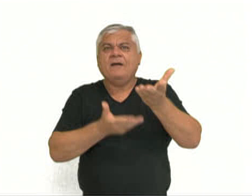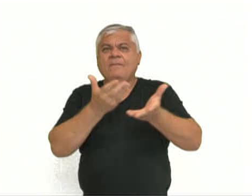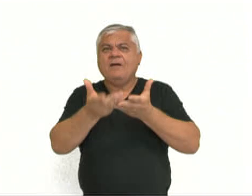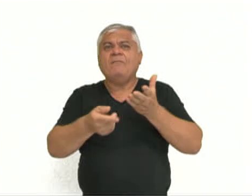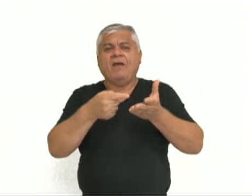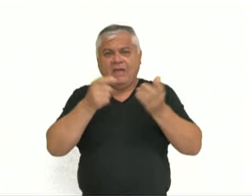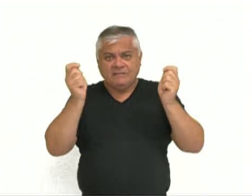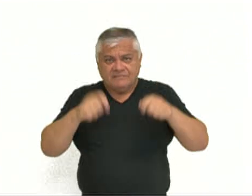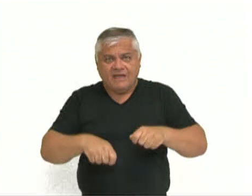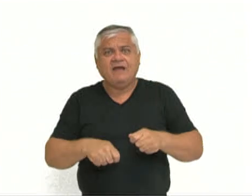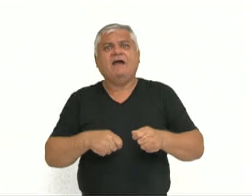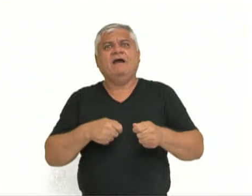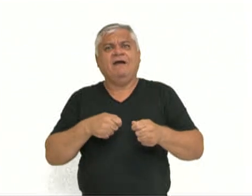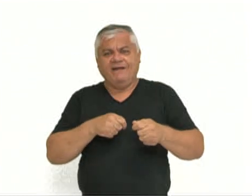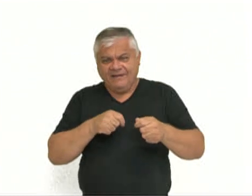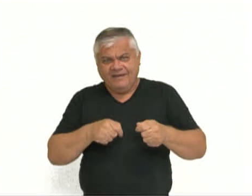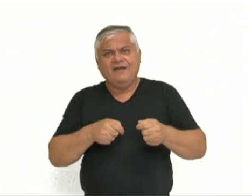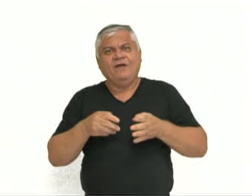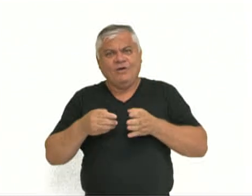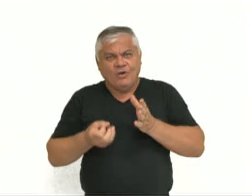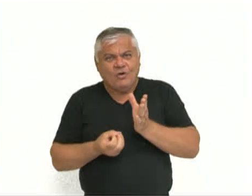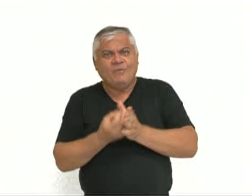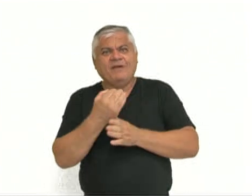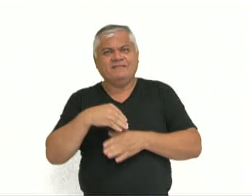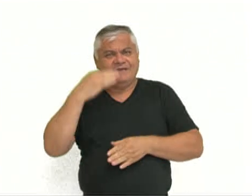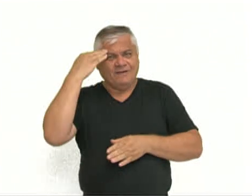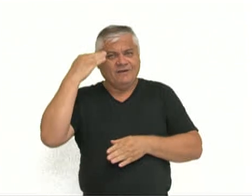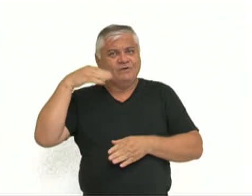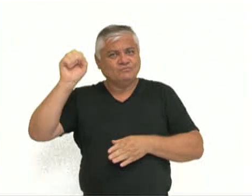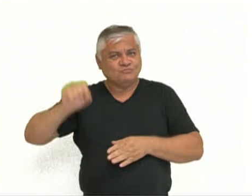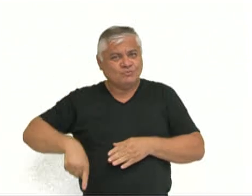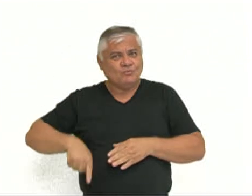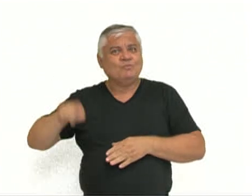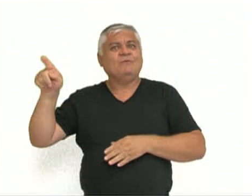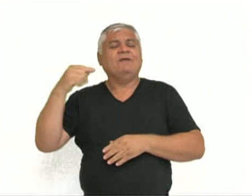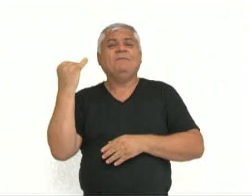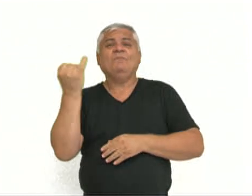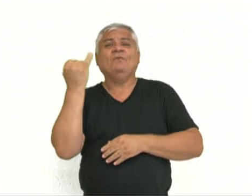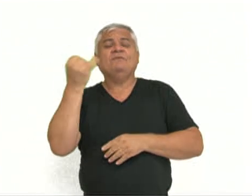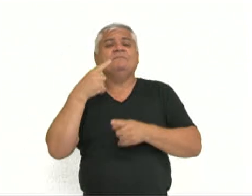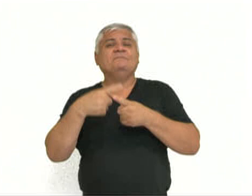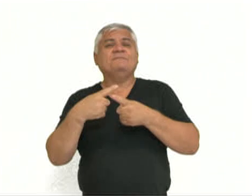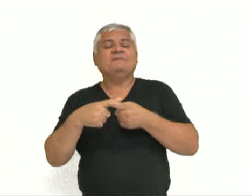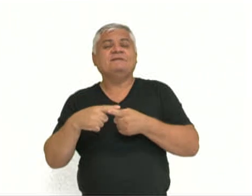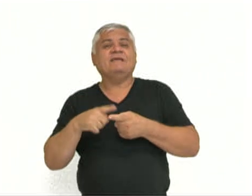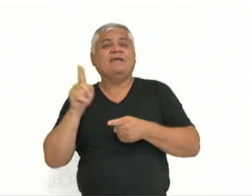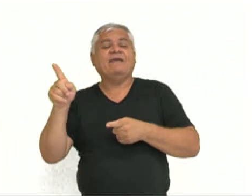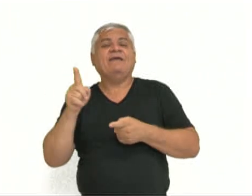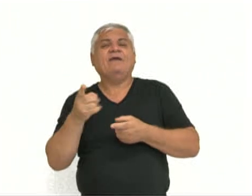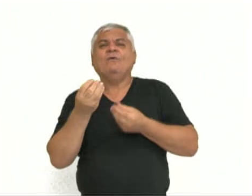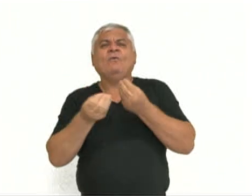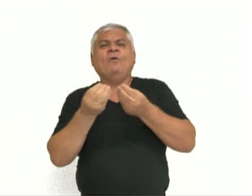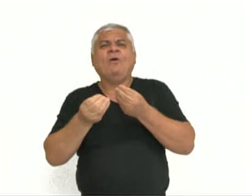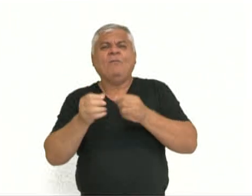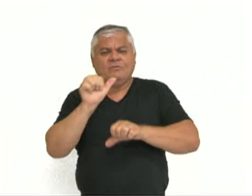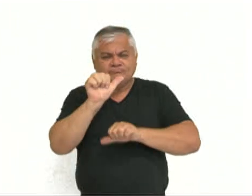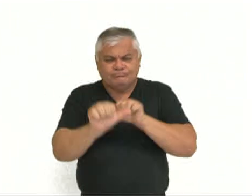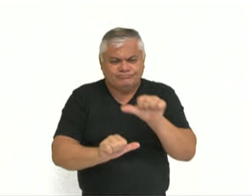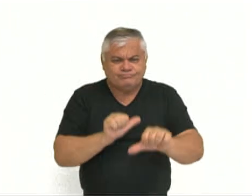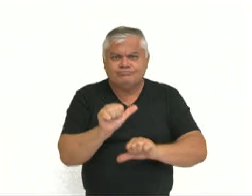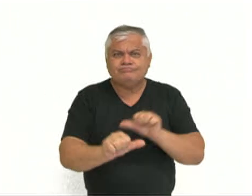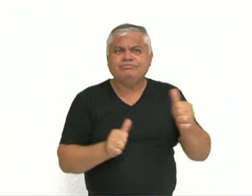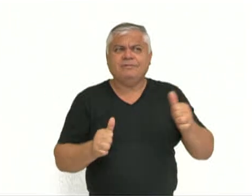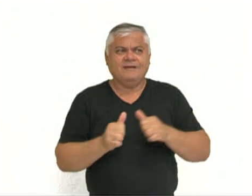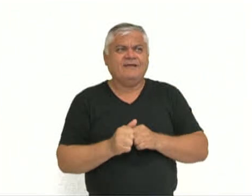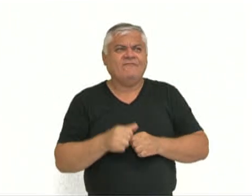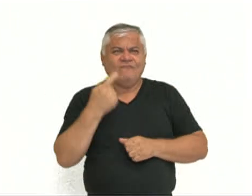das estações de tratamento lá na Coreia do Sul. E é muito interessante o tipo de revitalização que eles fizeram.